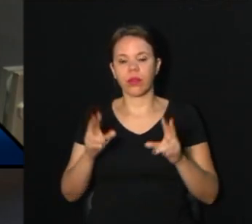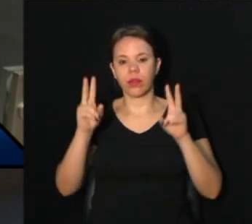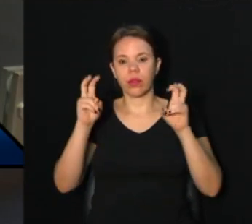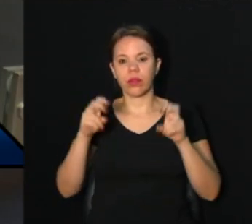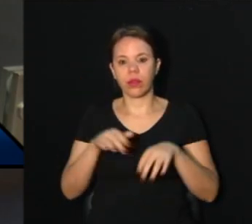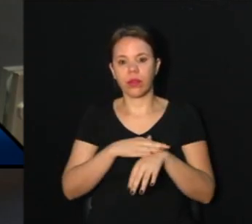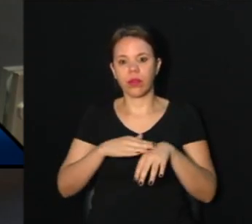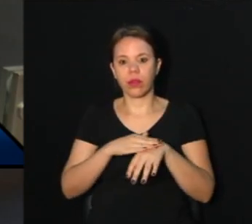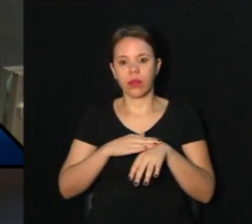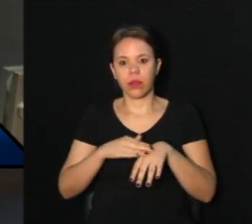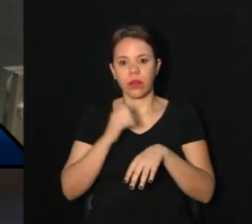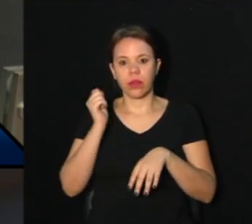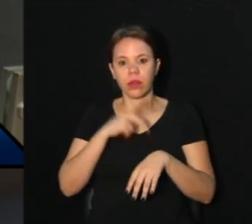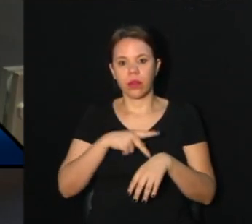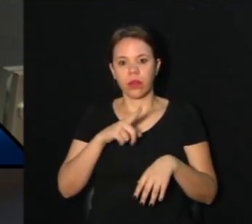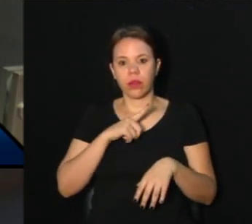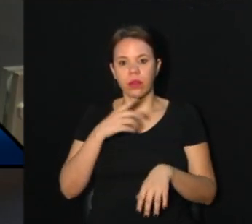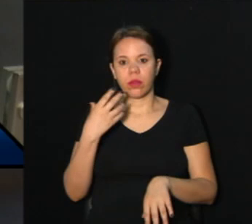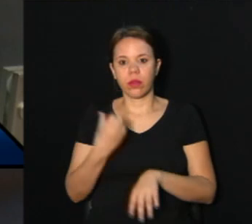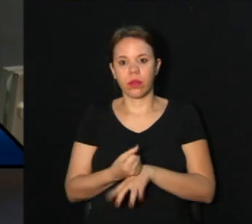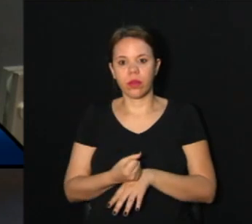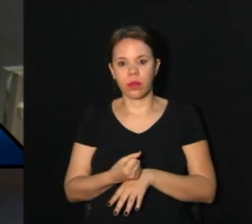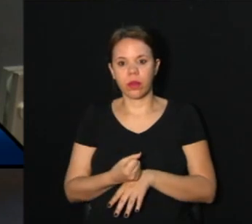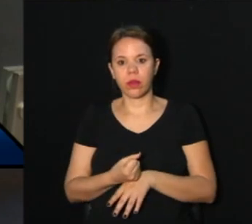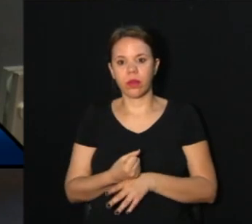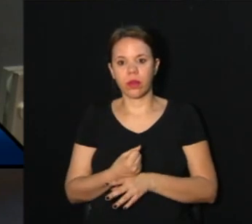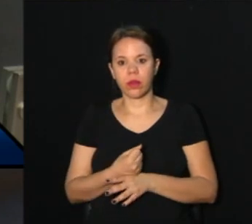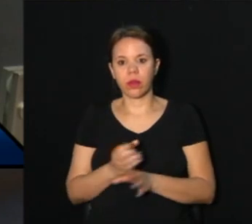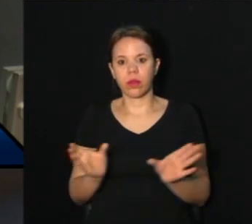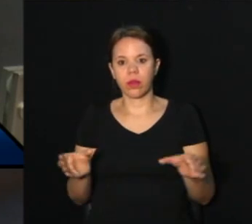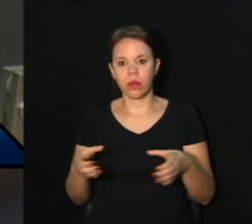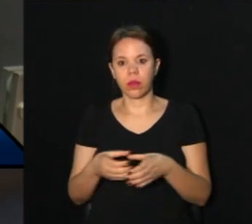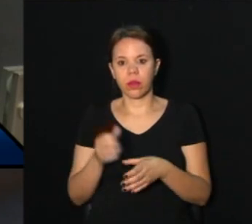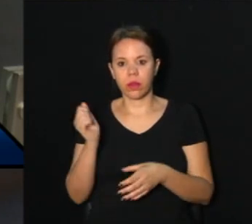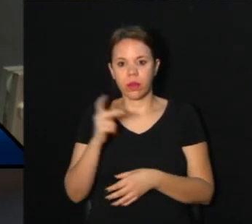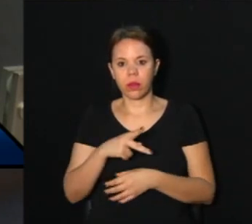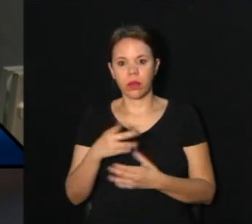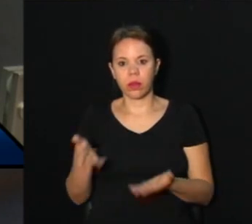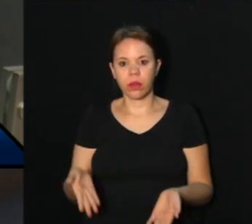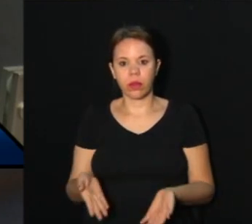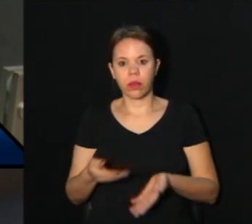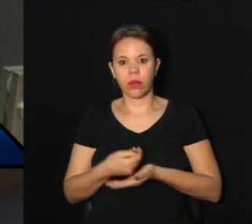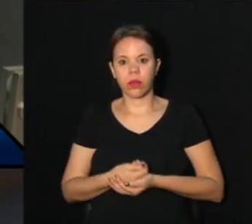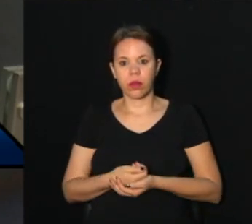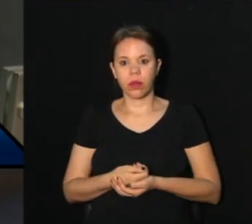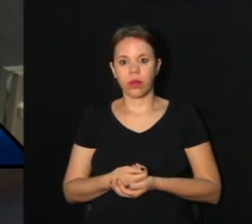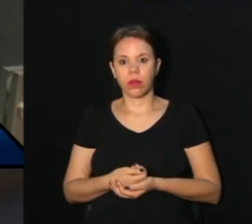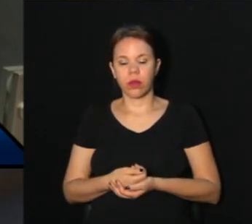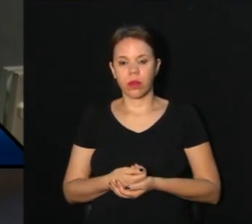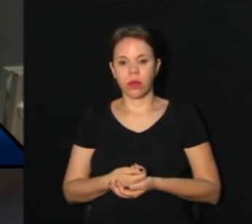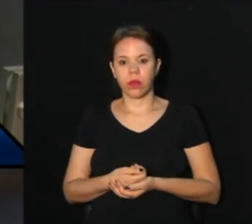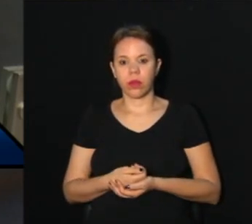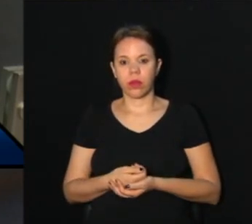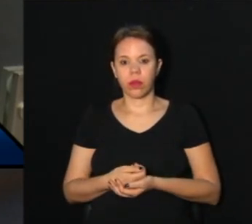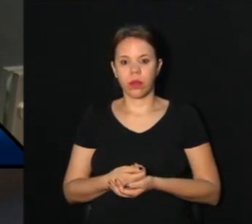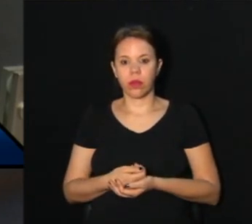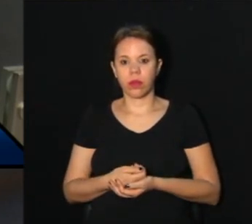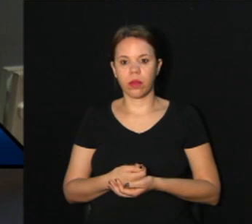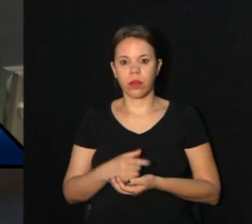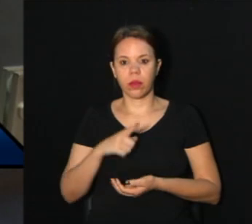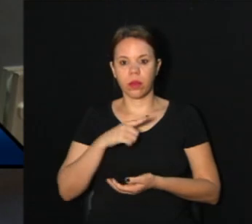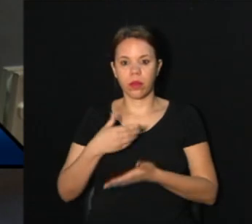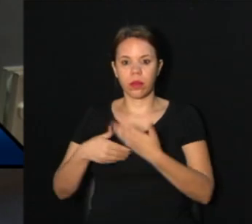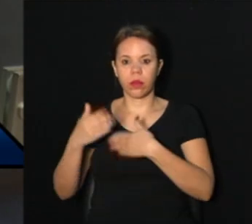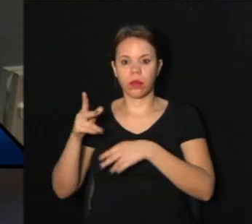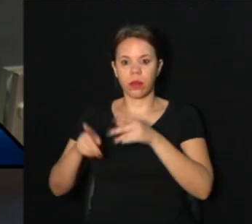muito a respeito dos aposentados, recebi uma comitiva dos aposentados. É aquela questão, nós tínhamos